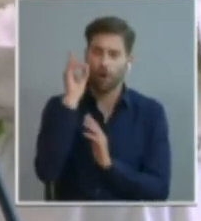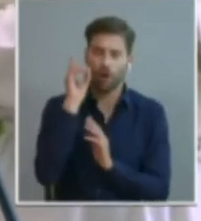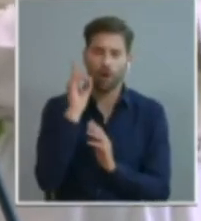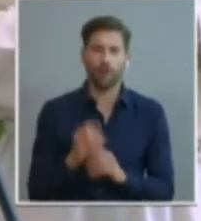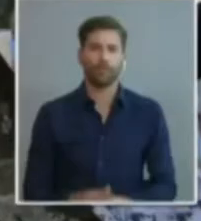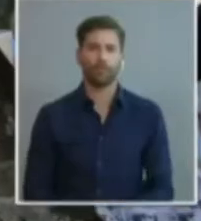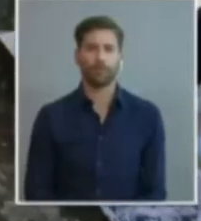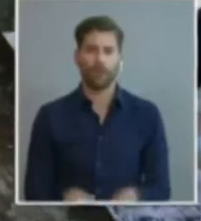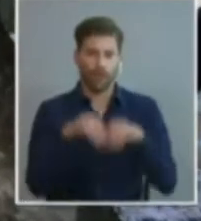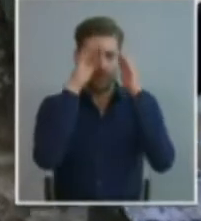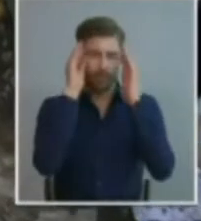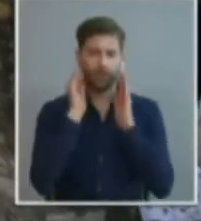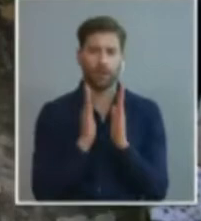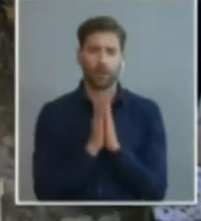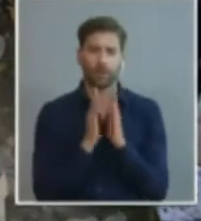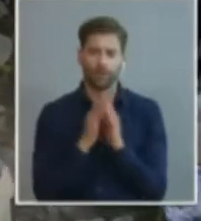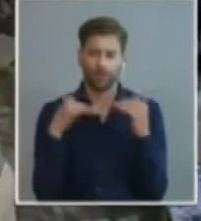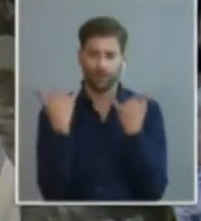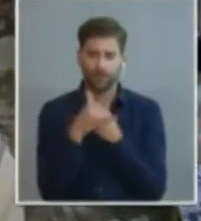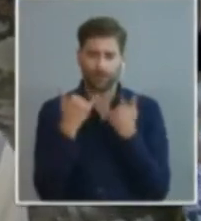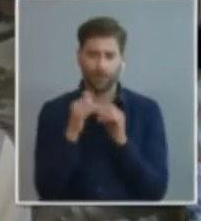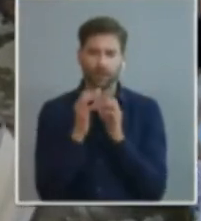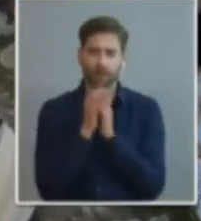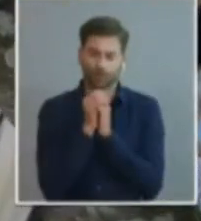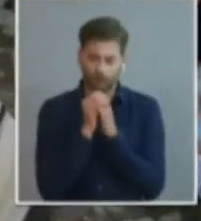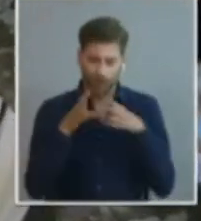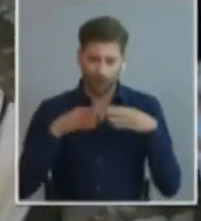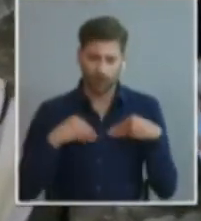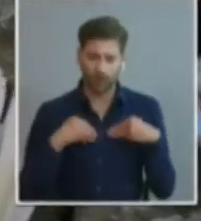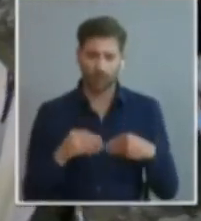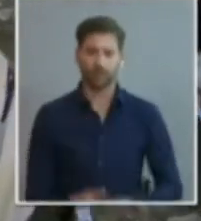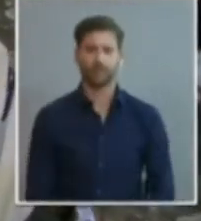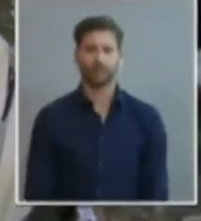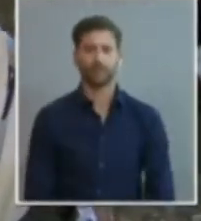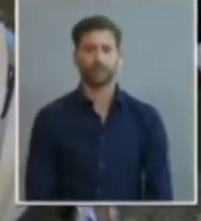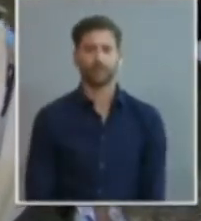Maria. Interceda por nós, a Virgem cheia de graça.